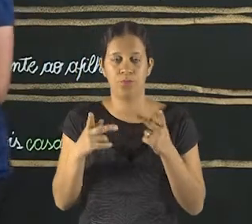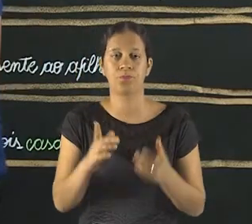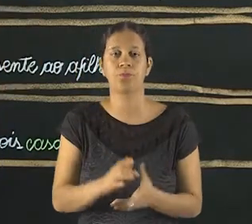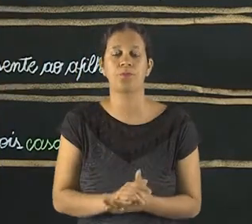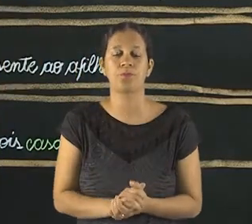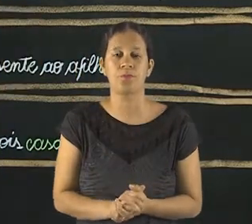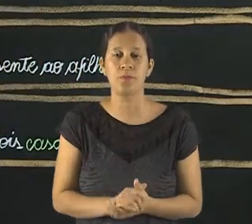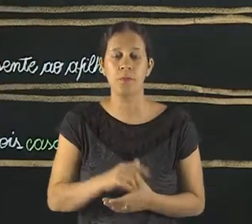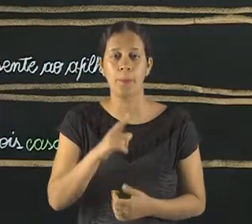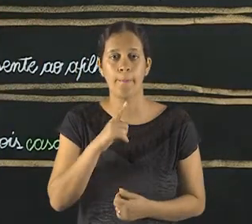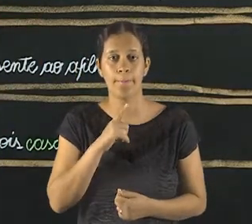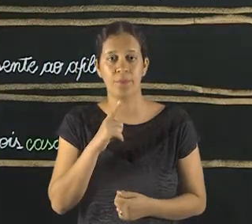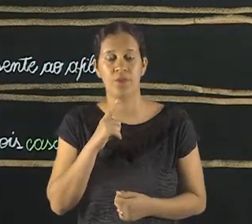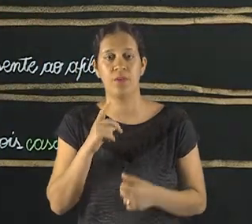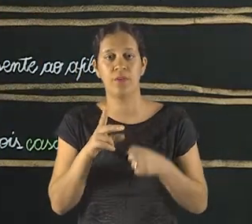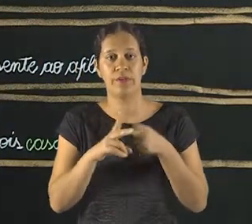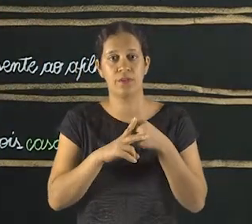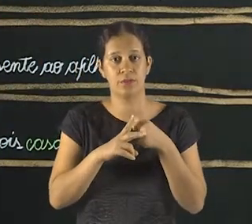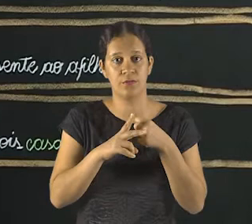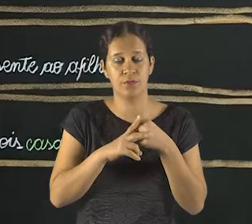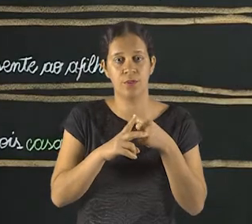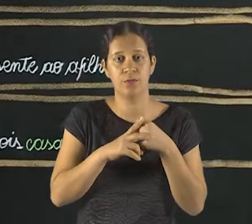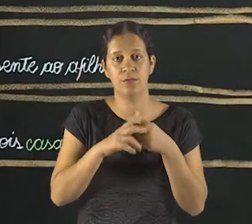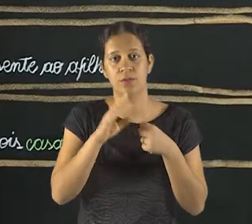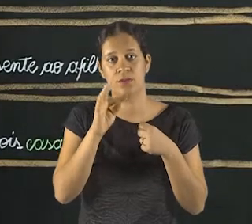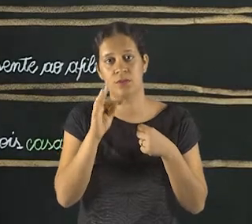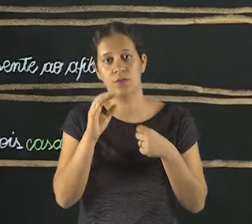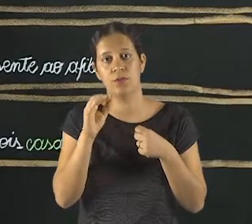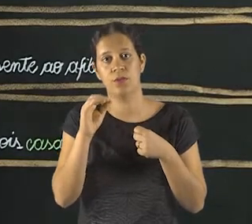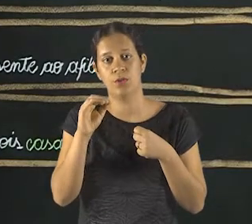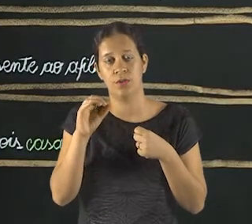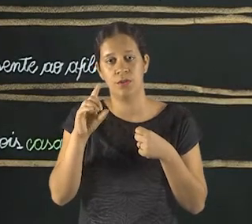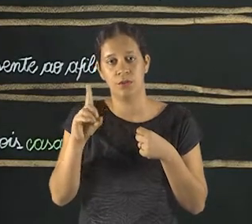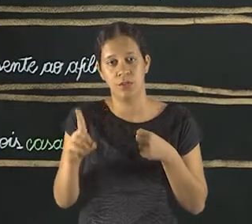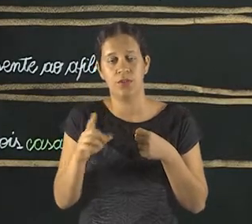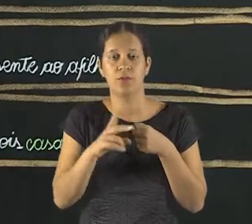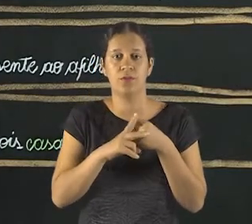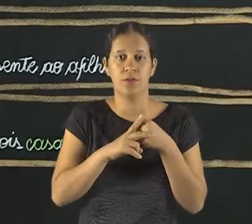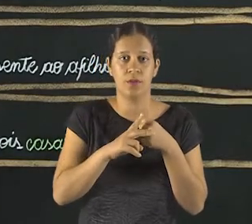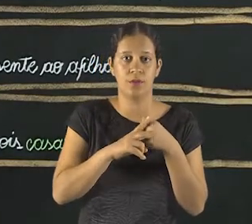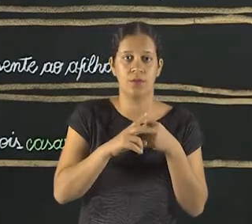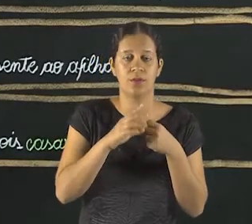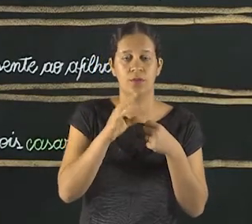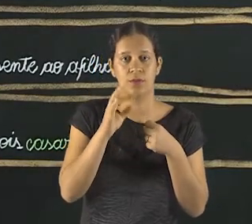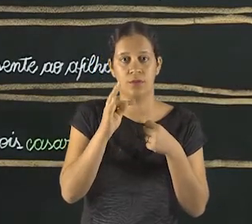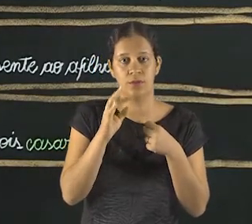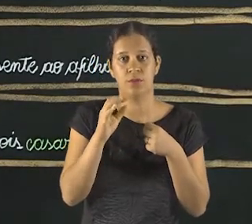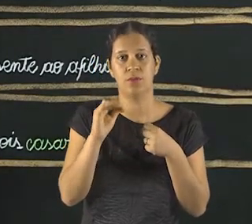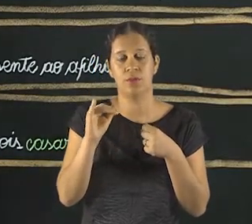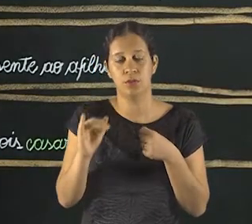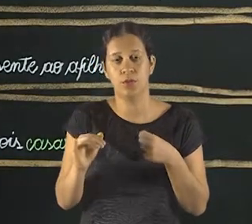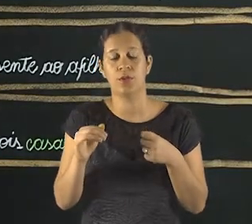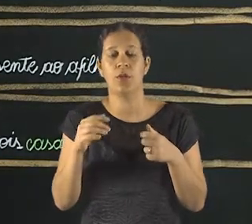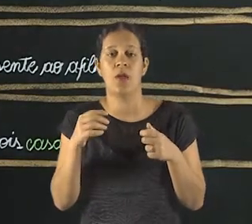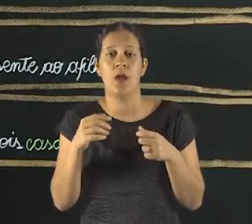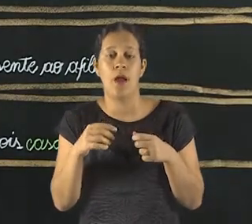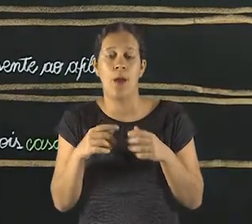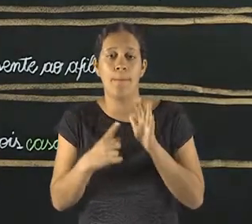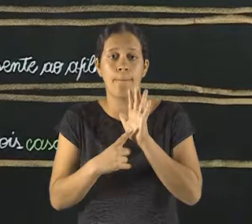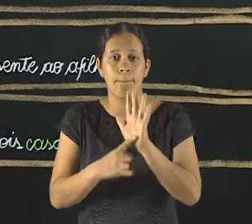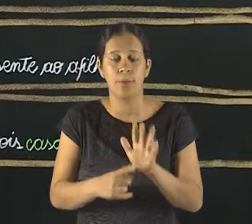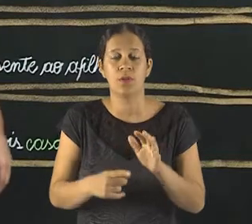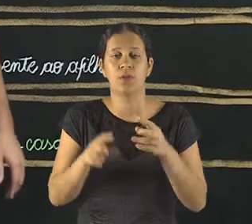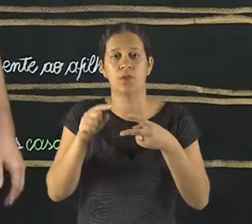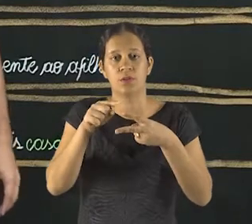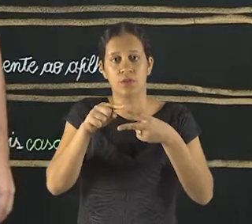fala. Bom, existem também os verbos transitivos diretos e indiretos, também chamados em algumas gramáticas de bitransitivos,